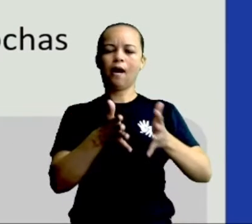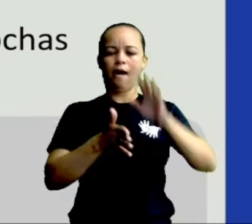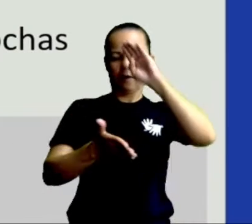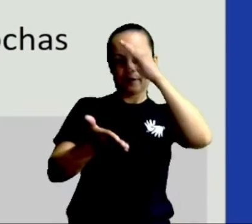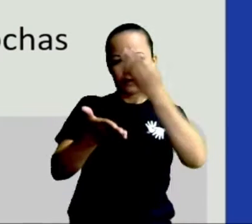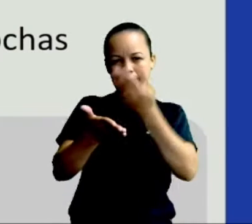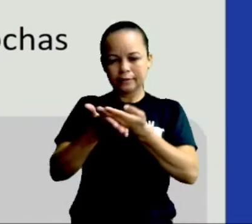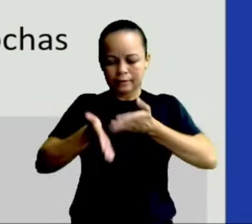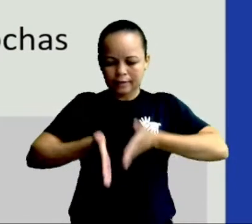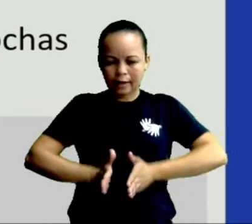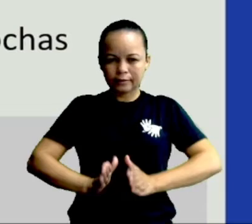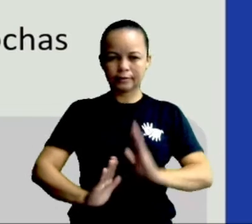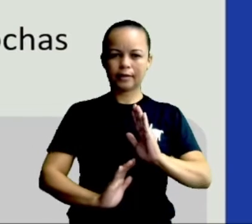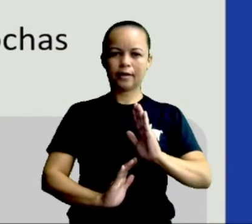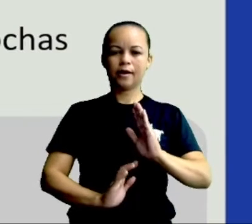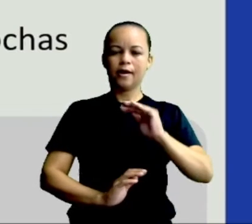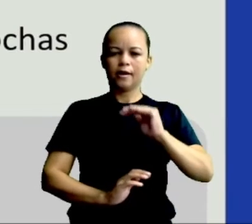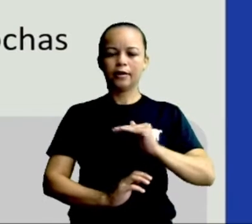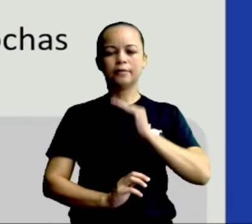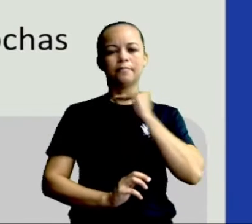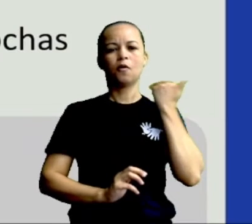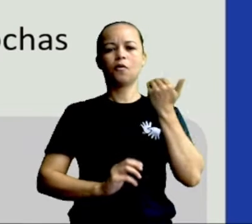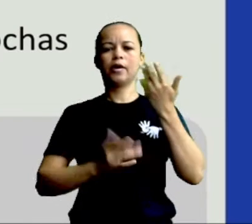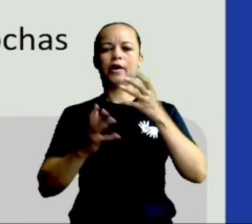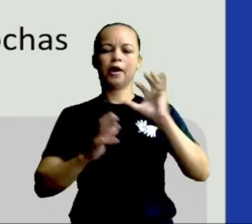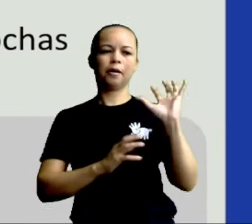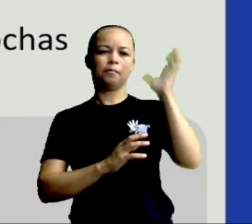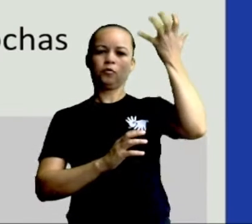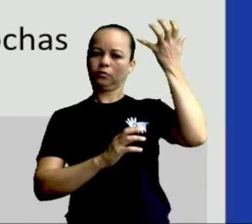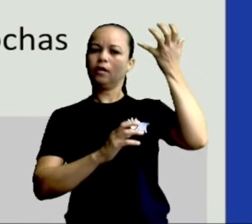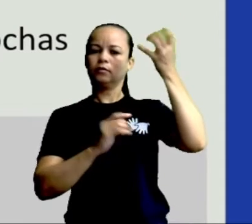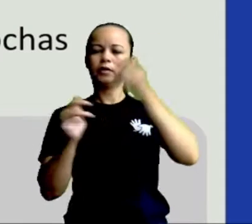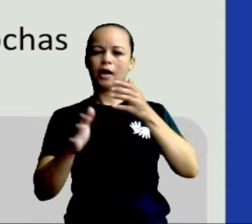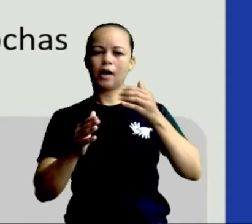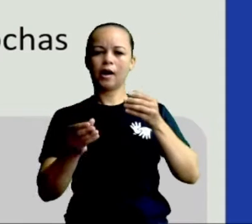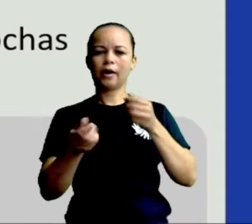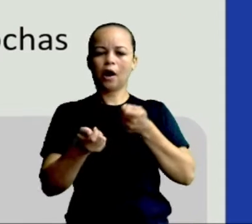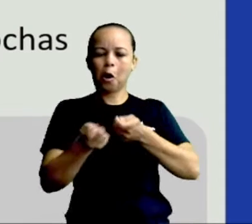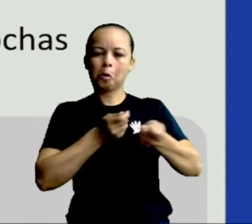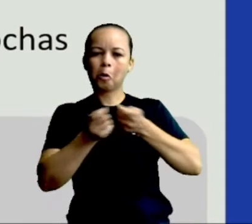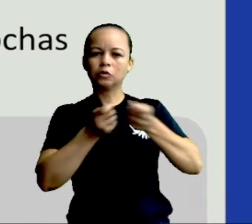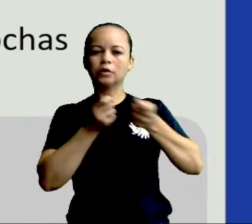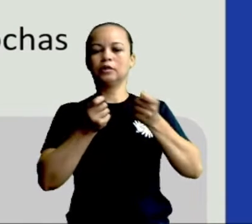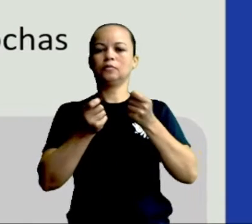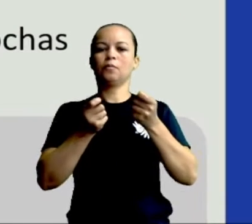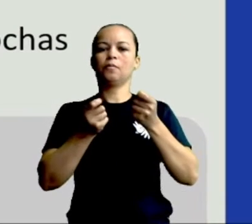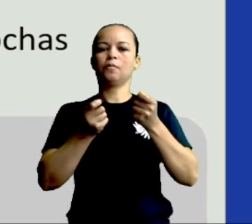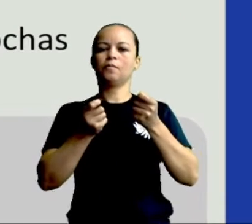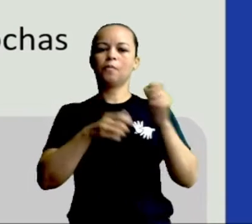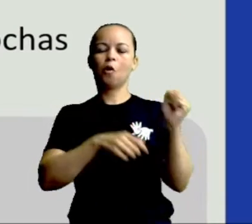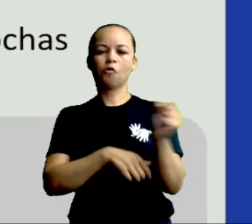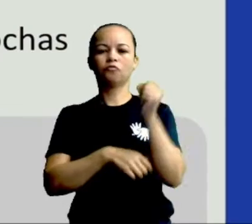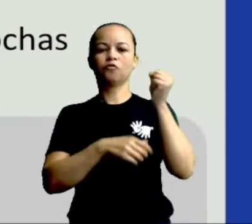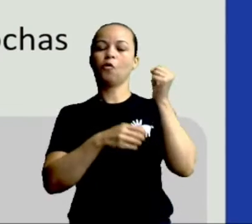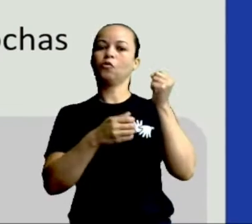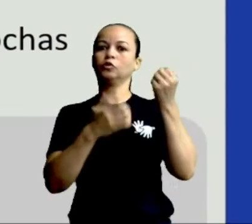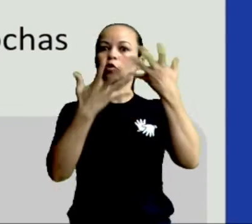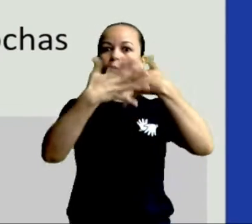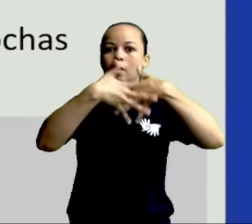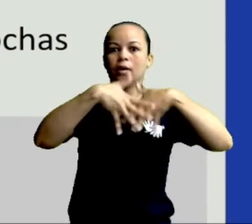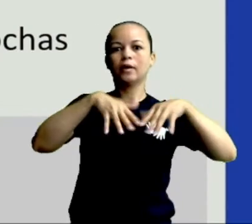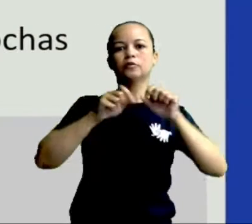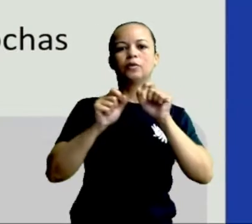que nascer, morrer e mudanças climáticas eram controladas por forças sobrenaturais,